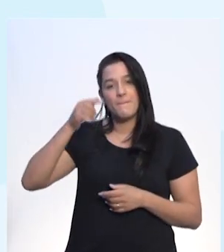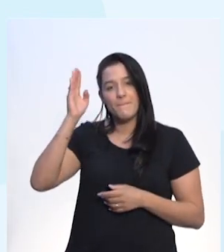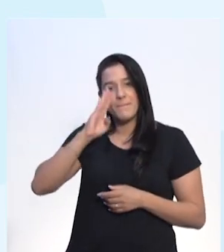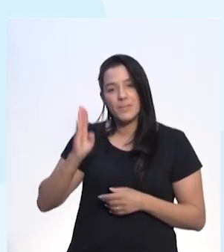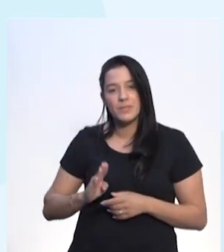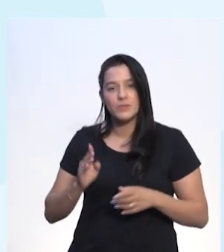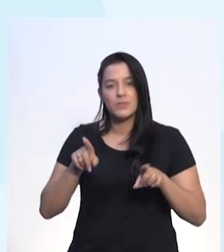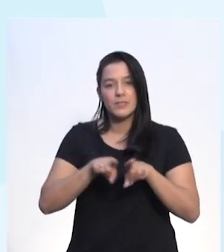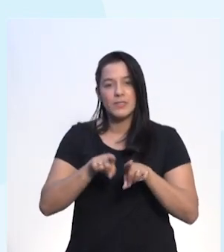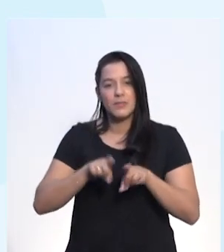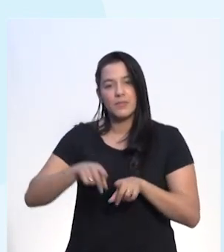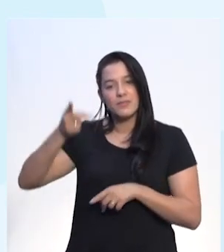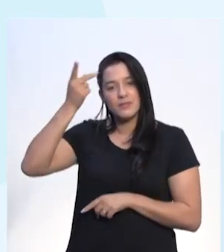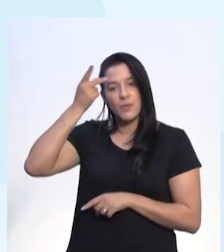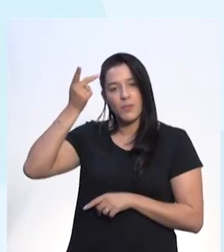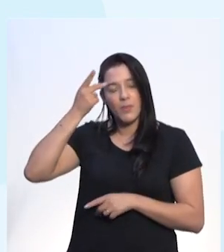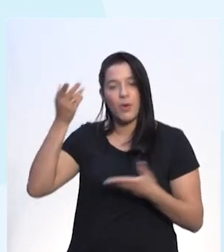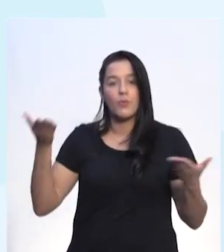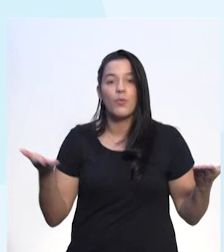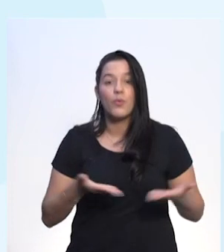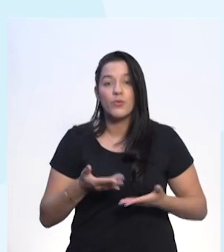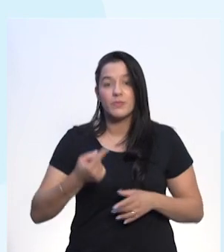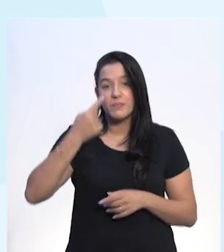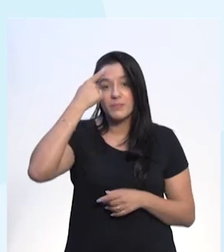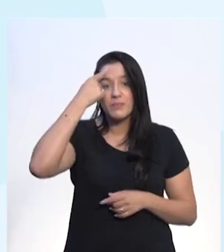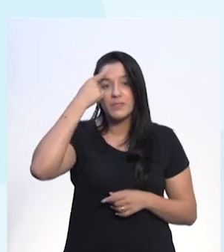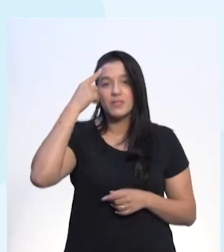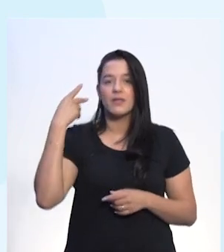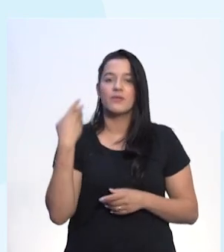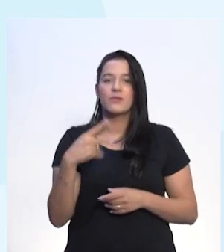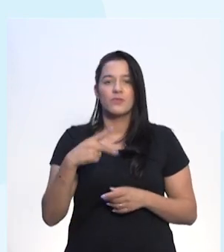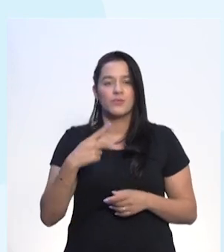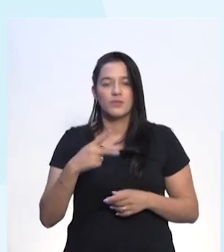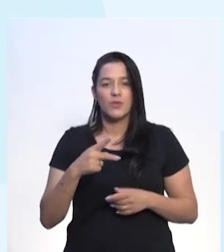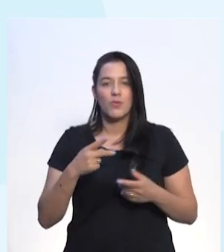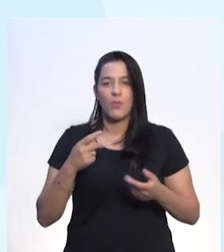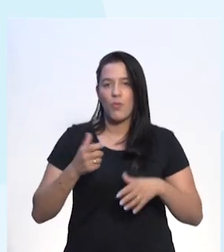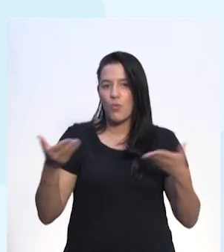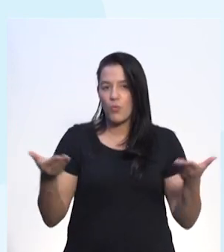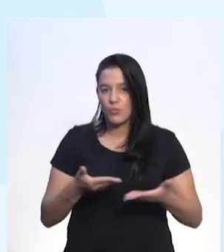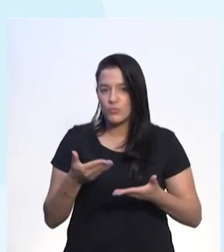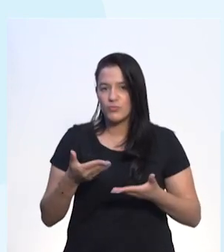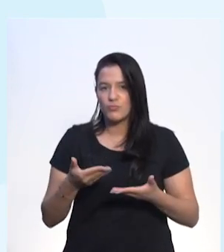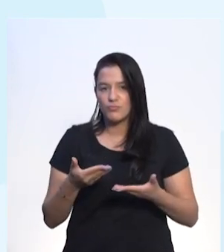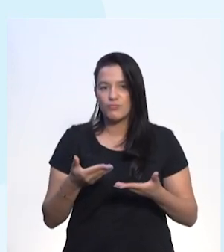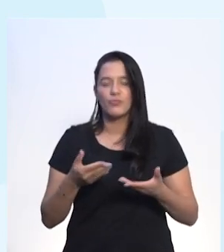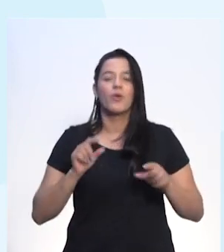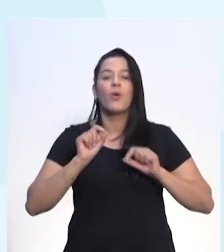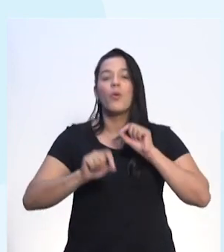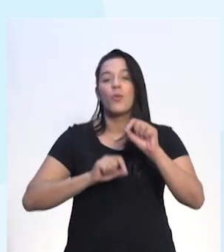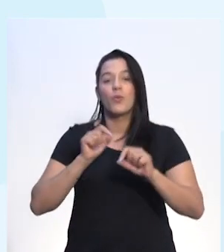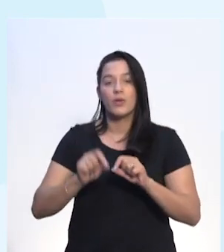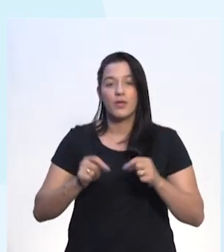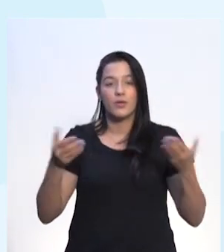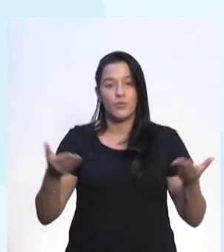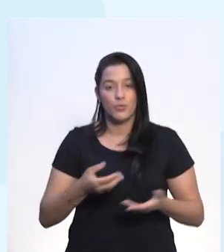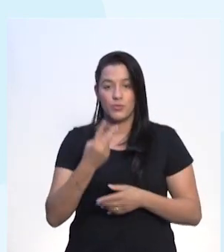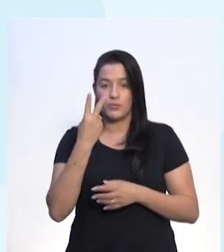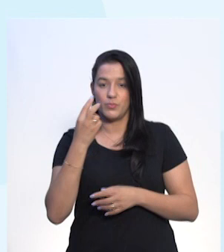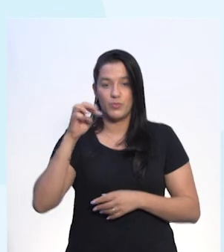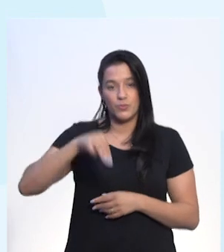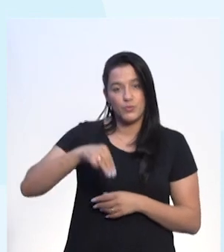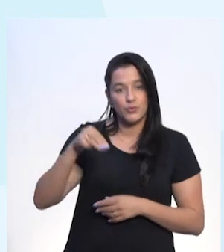Vamos pensar assim na nossa realidade. Quais são as maiores causas de desemprego? A gente vai deixar um minutinho, 2 minutinhos aí para